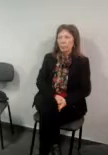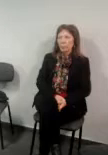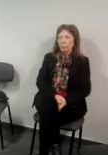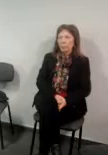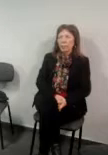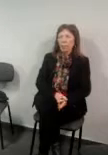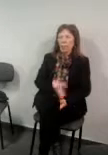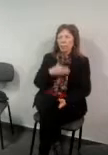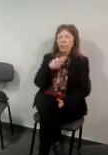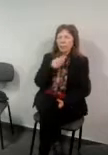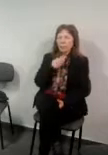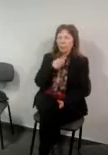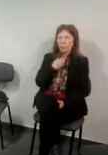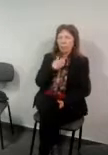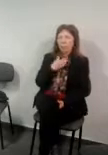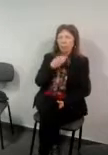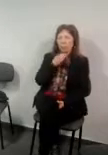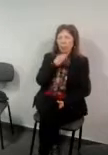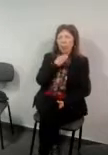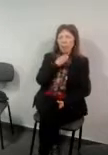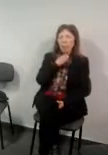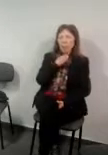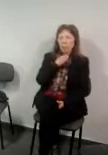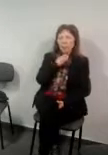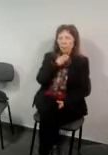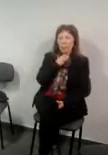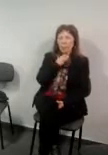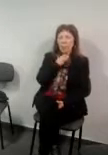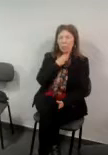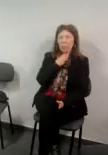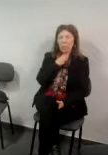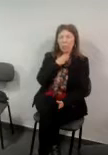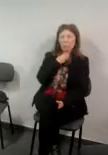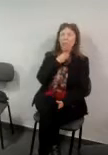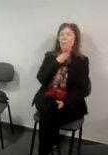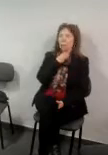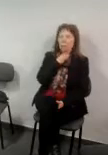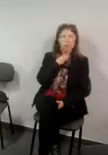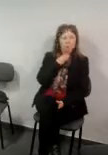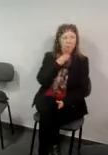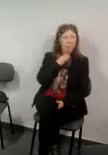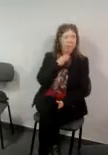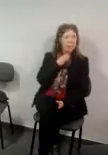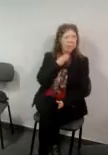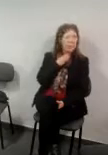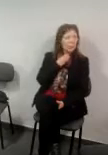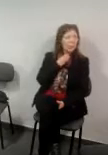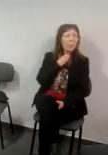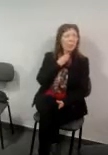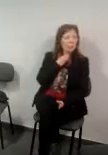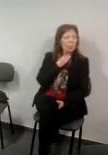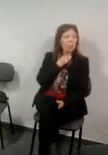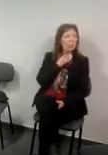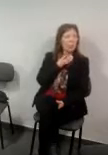Então, Nessa questão do sopro, é porque às vezes você usina mais com esse, né? Você tem